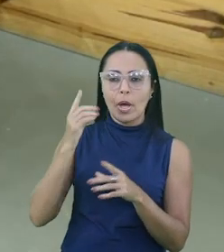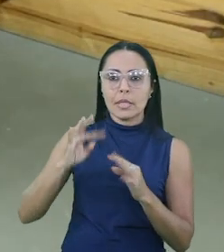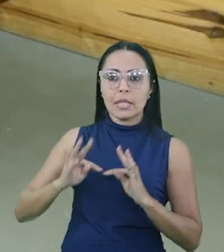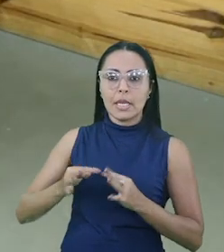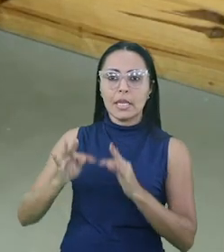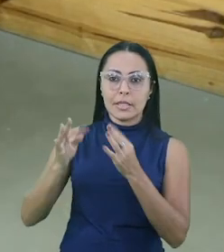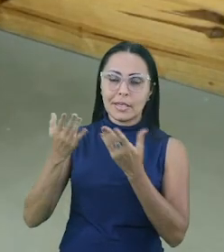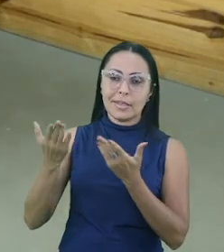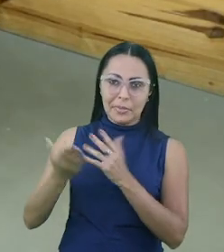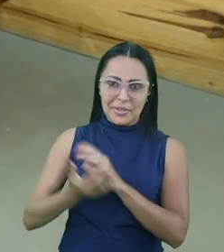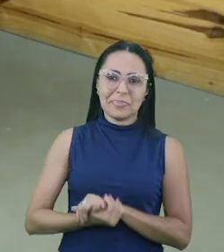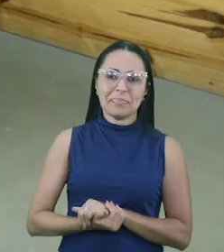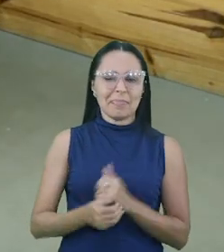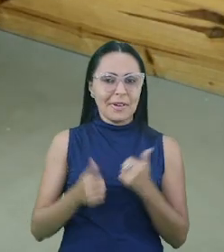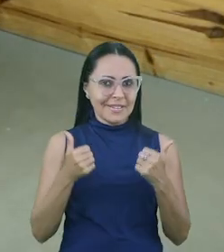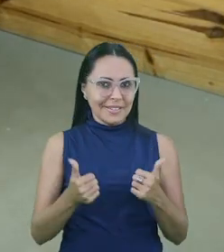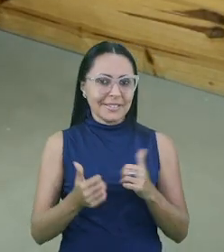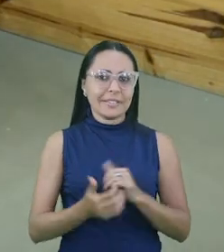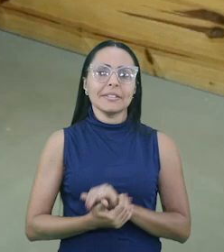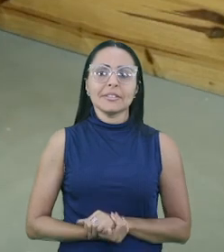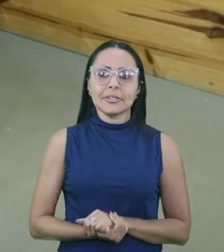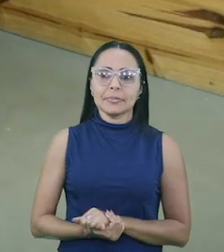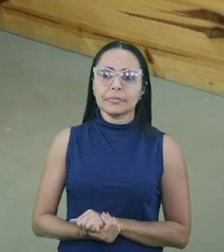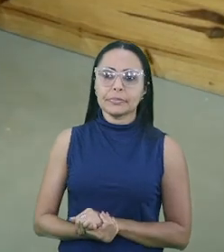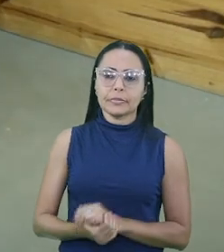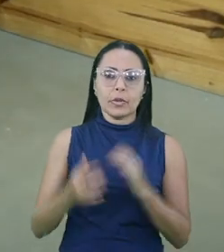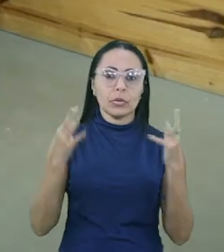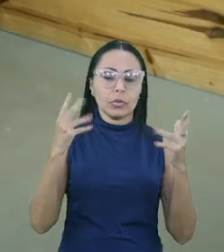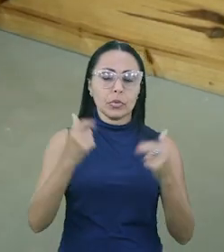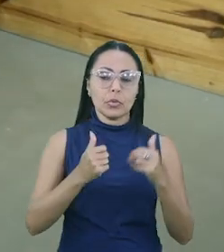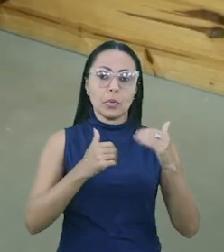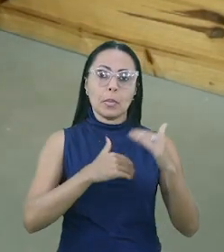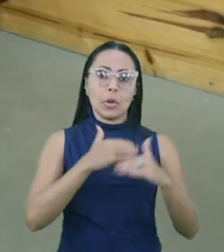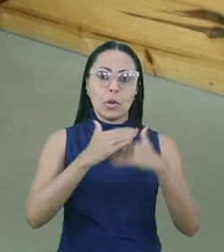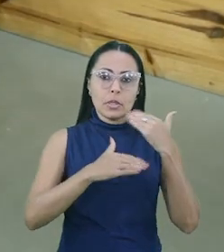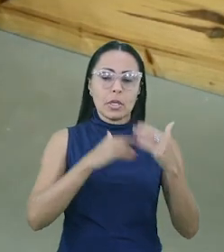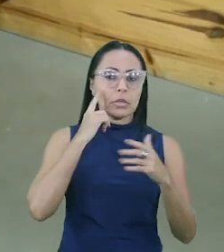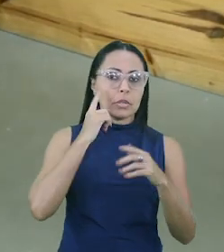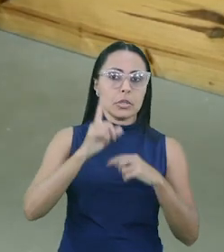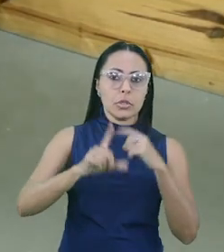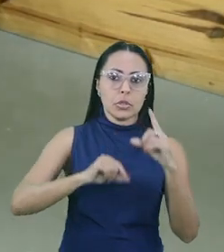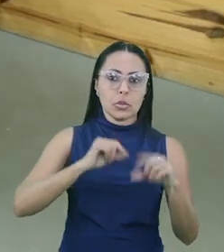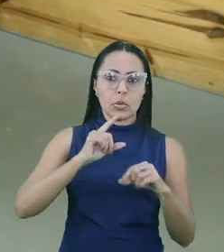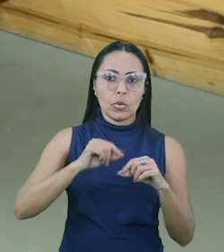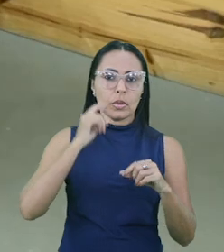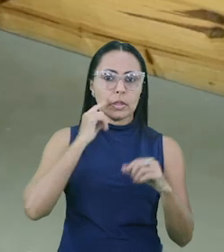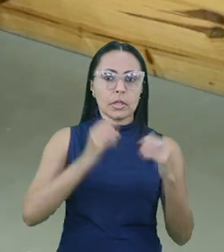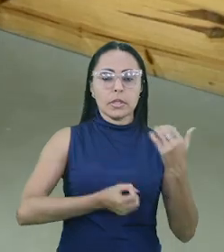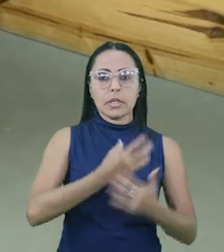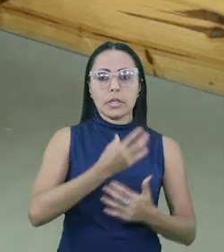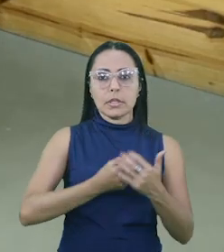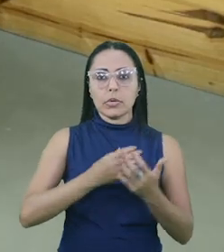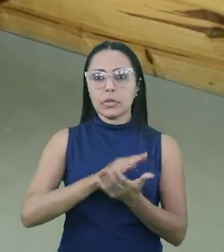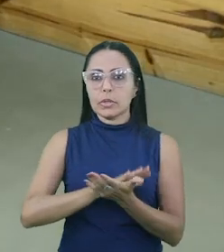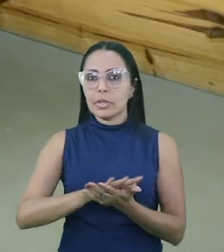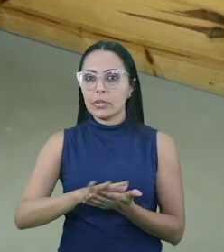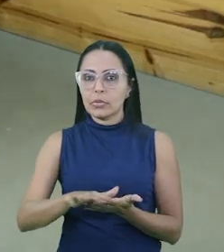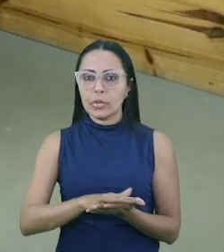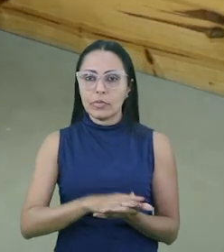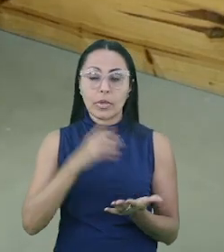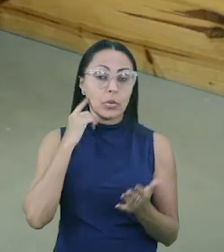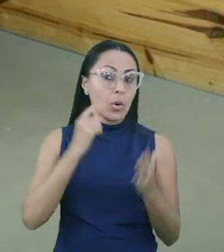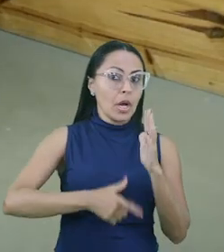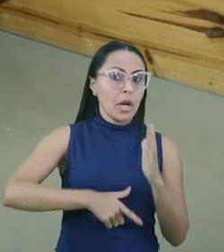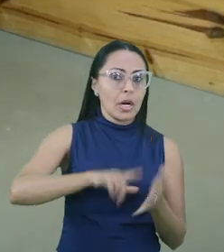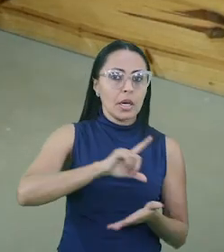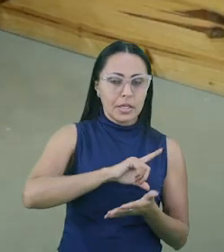cromia. Ah, massa. No caso, todo esse processo de escolha de cor, criação de textura, isso é feito antes,